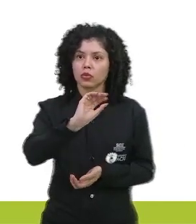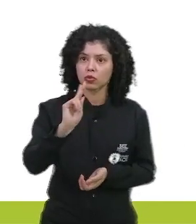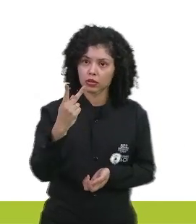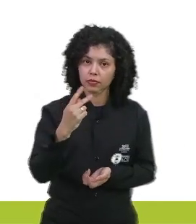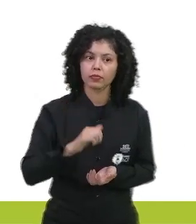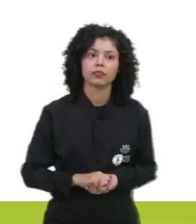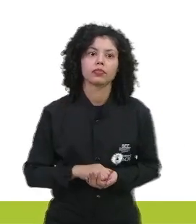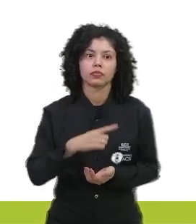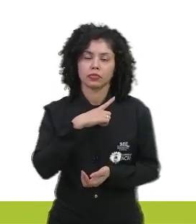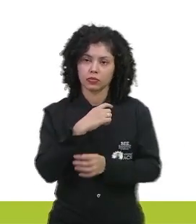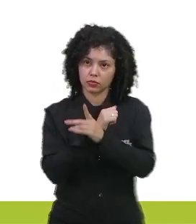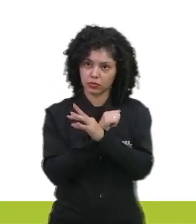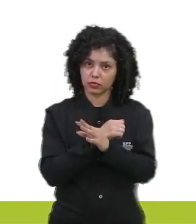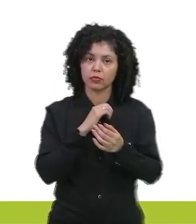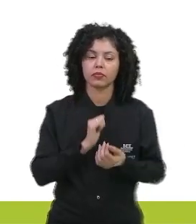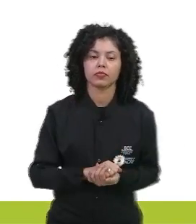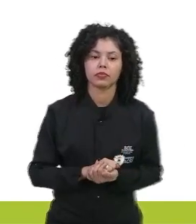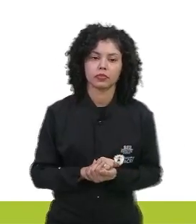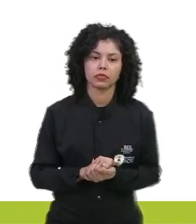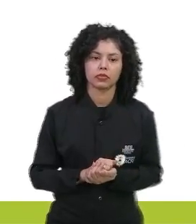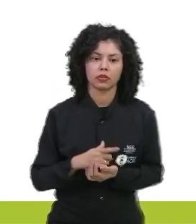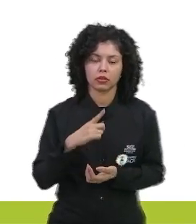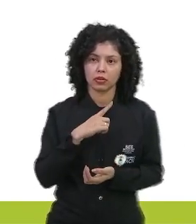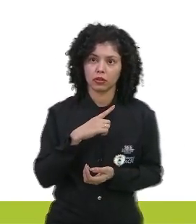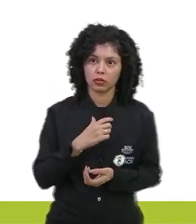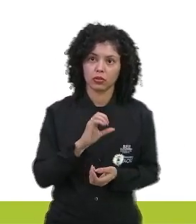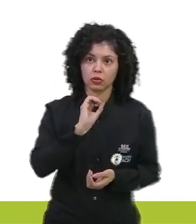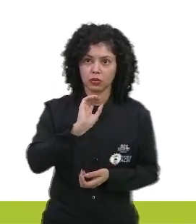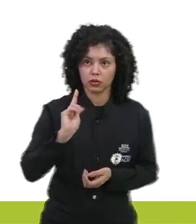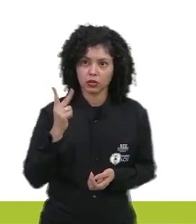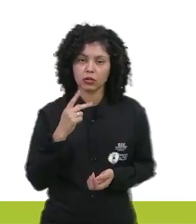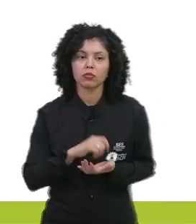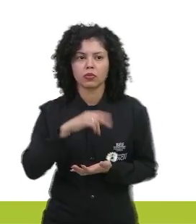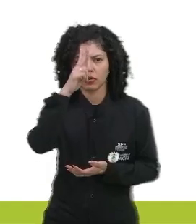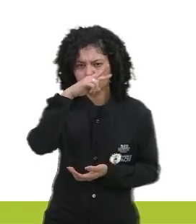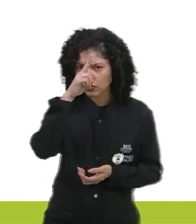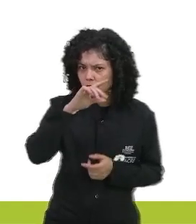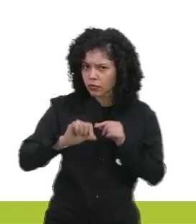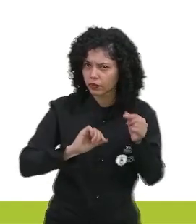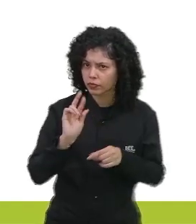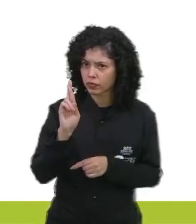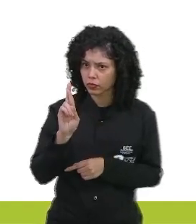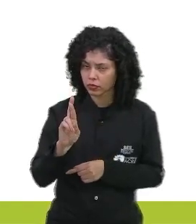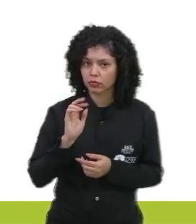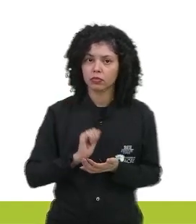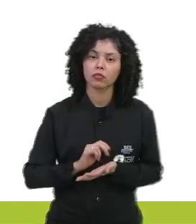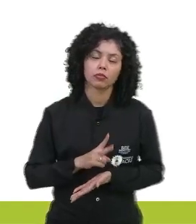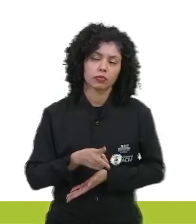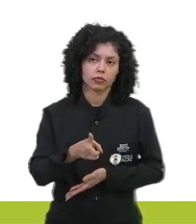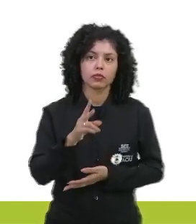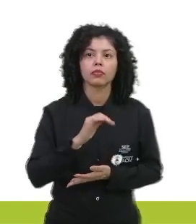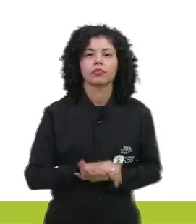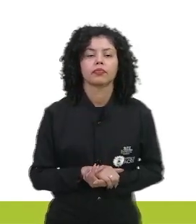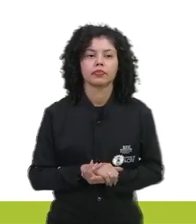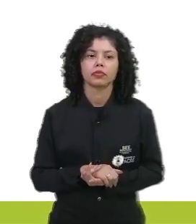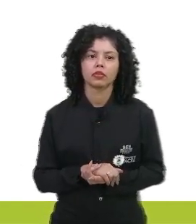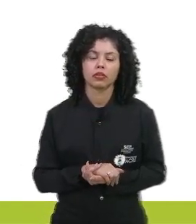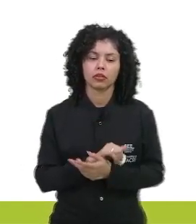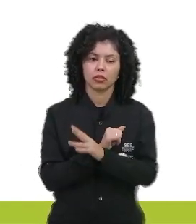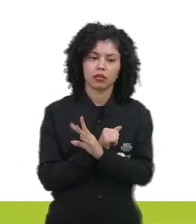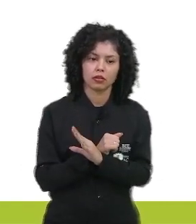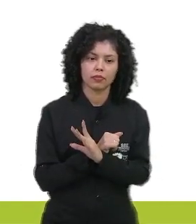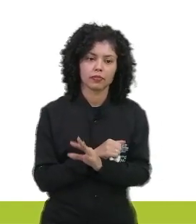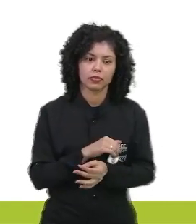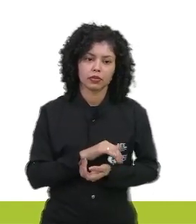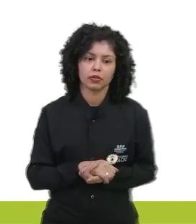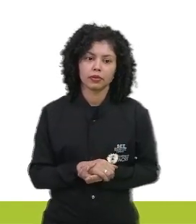meio ácido aqui, ó. Então, vou ter um OH em meio ácido. Lembra que esse R, a nossa cadeia continua. Então, é um ácido